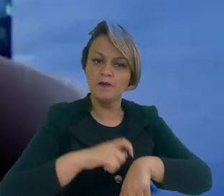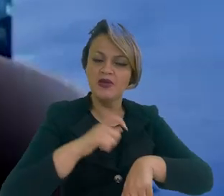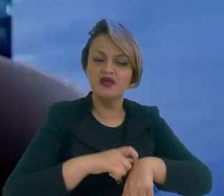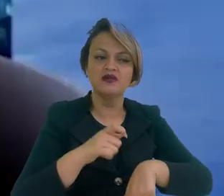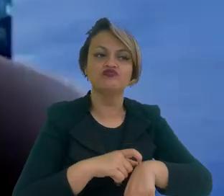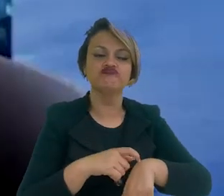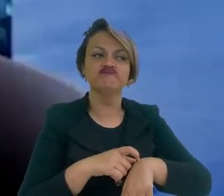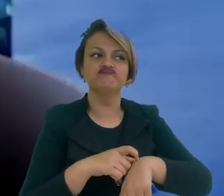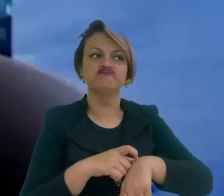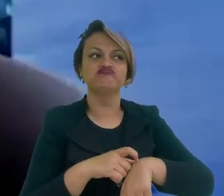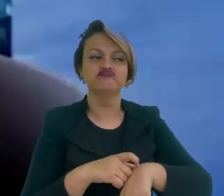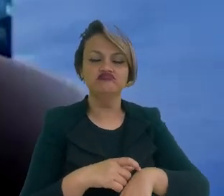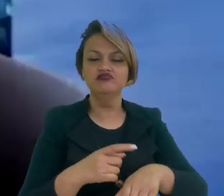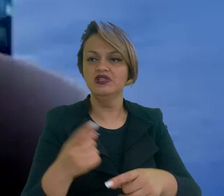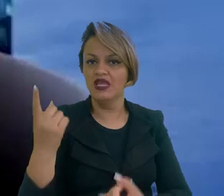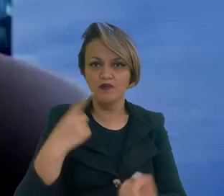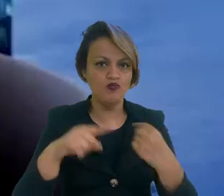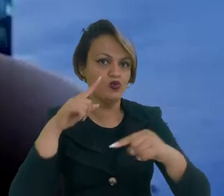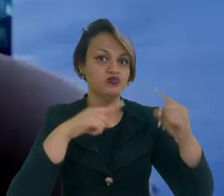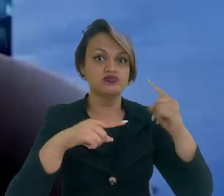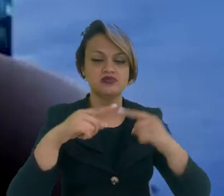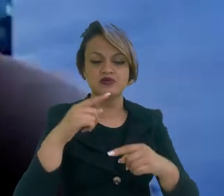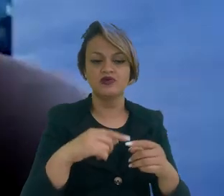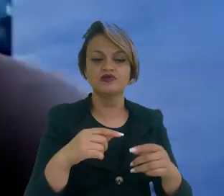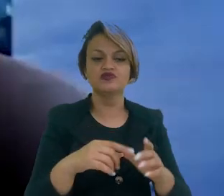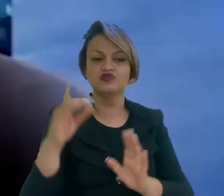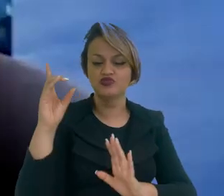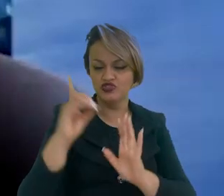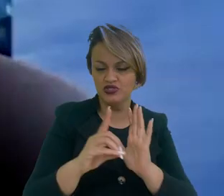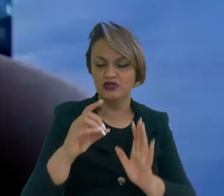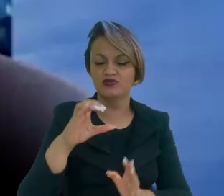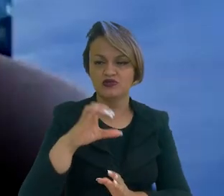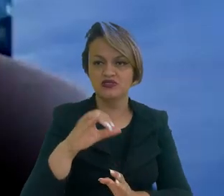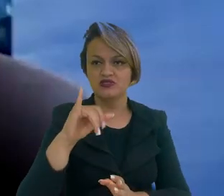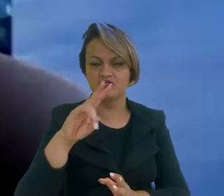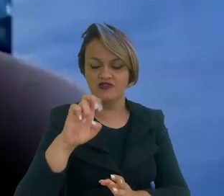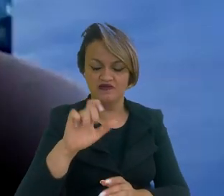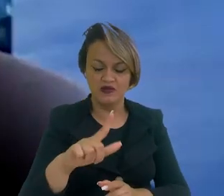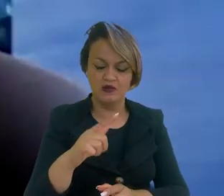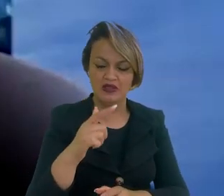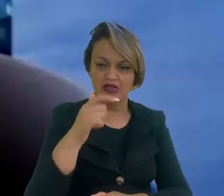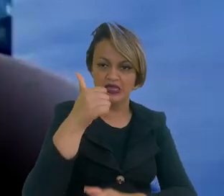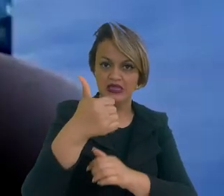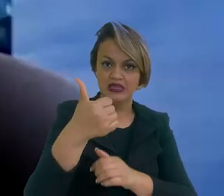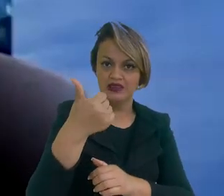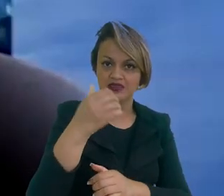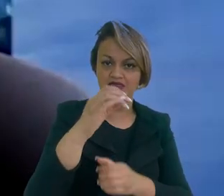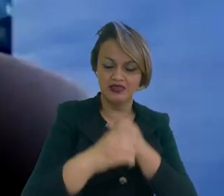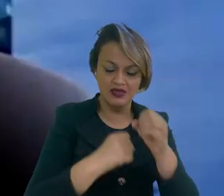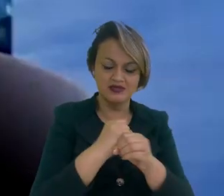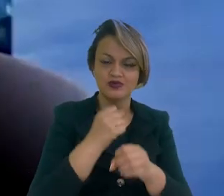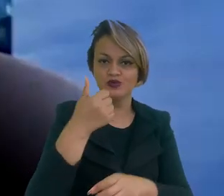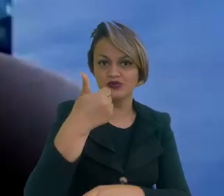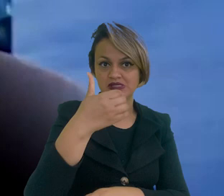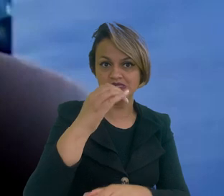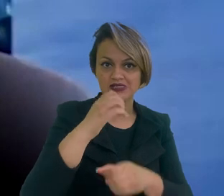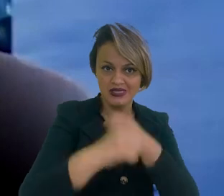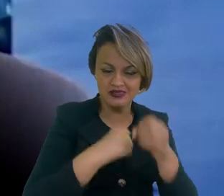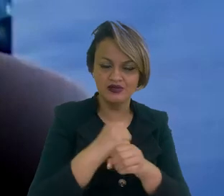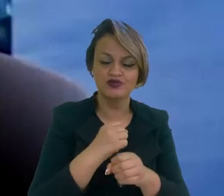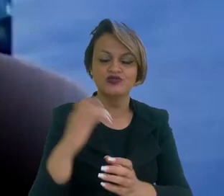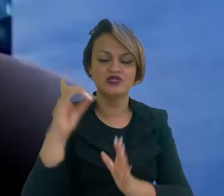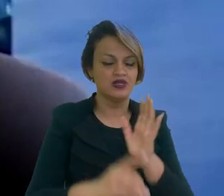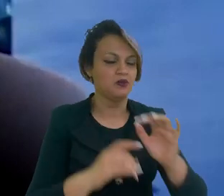os modelos sugeridos foram no momento digamos assim de grande ebulição do direito civil e praticamente